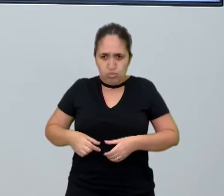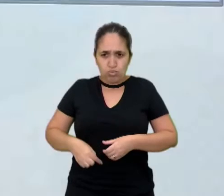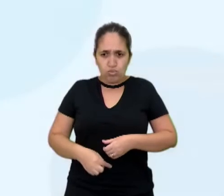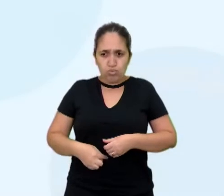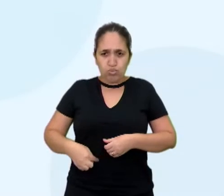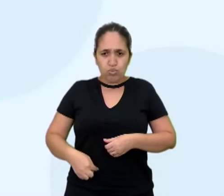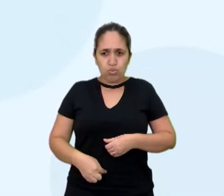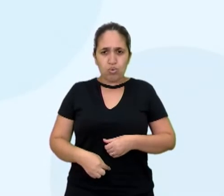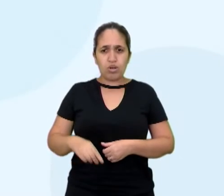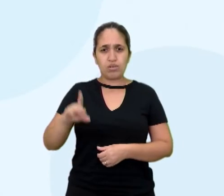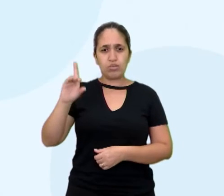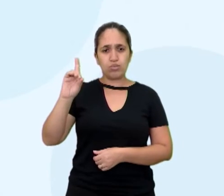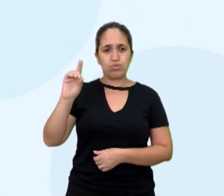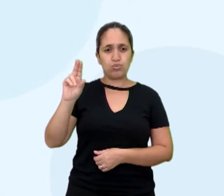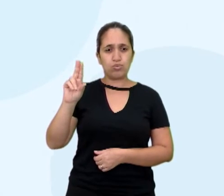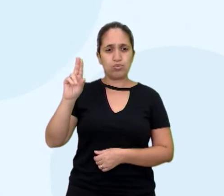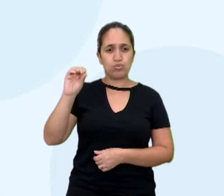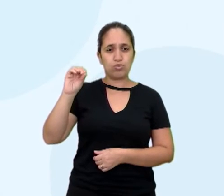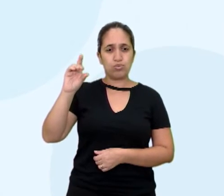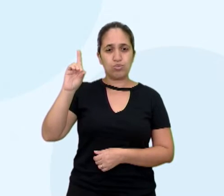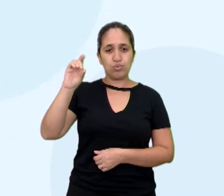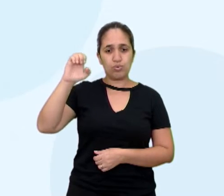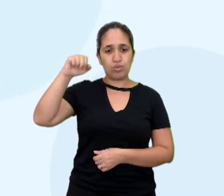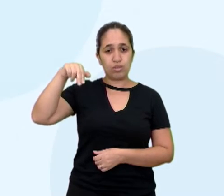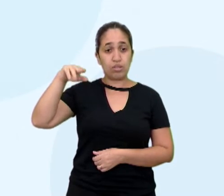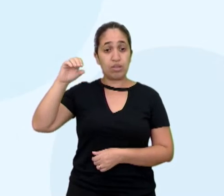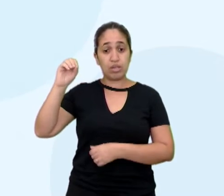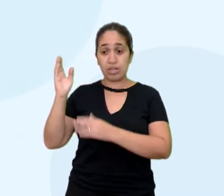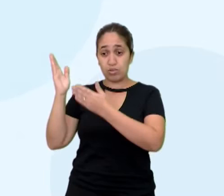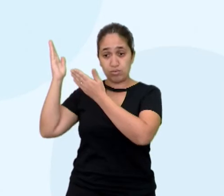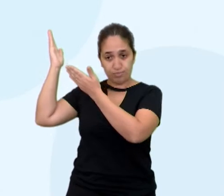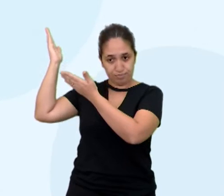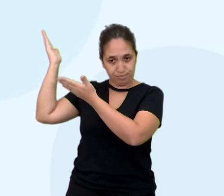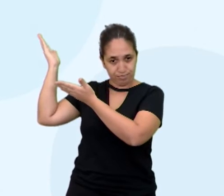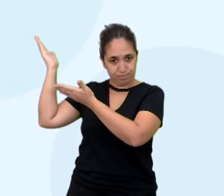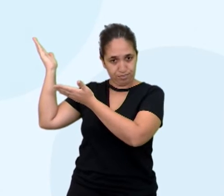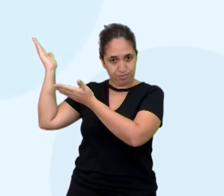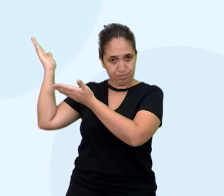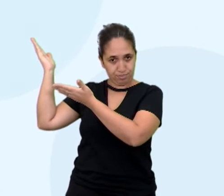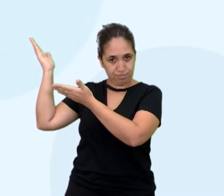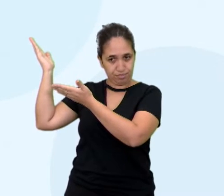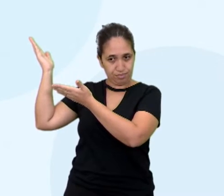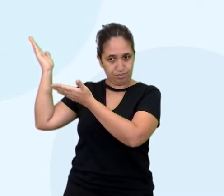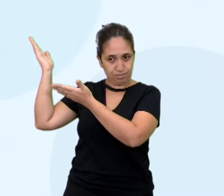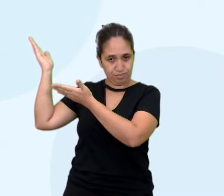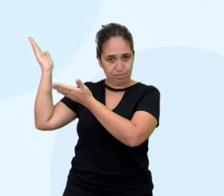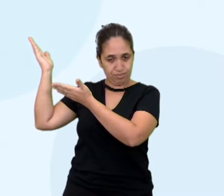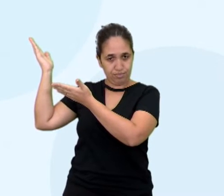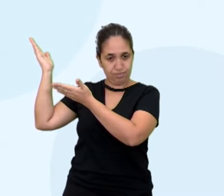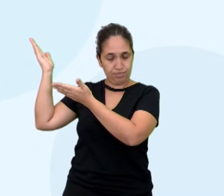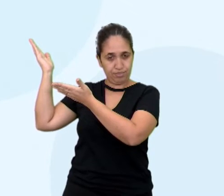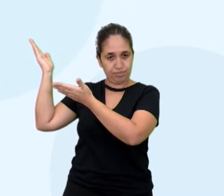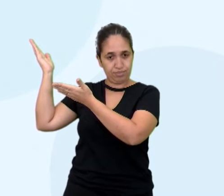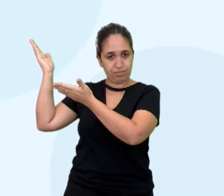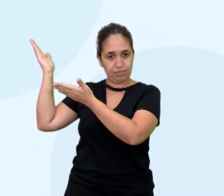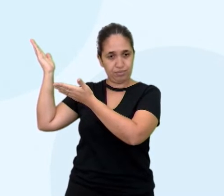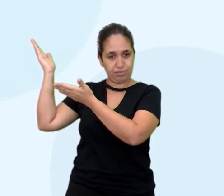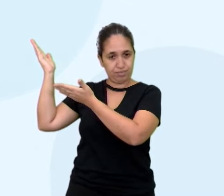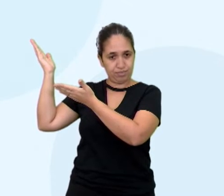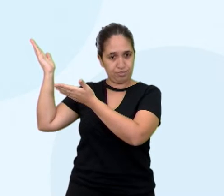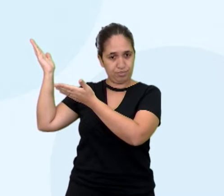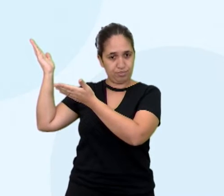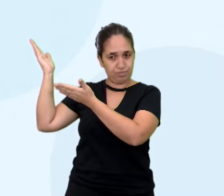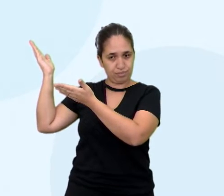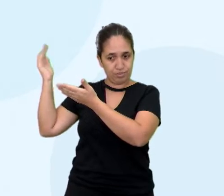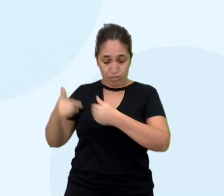de duodeno, que está aqui, olha, representado aqui na figura, que seria essa porção final do estômago e o início,